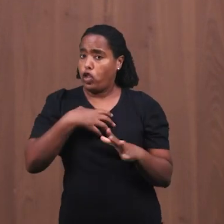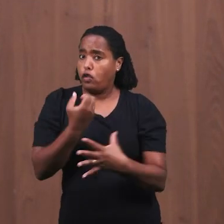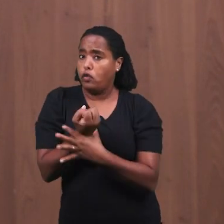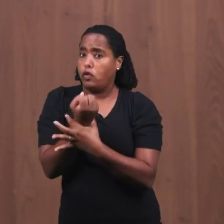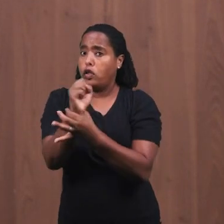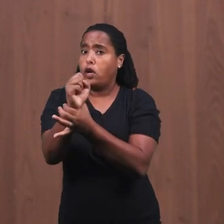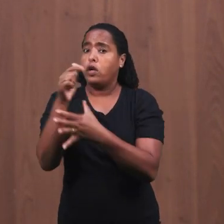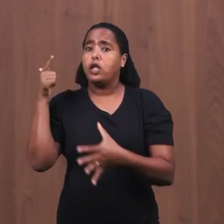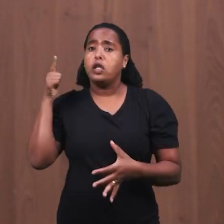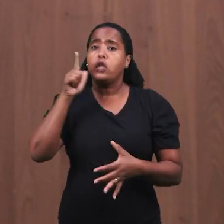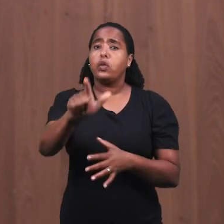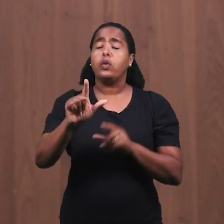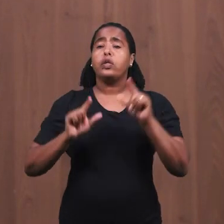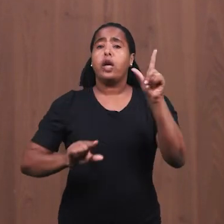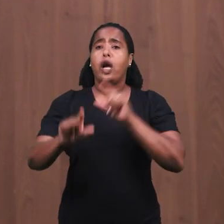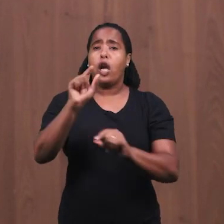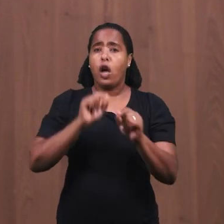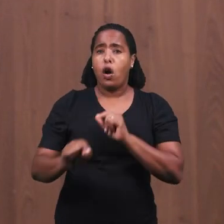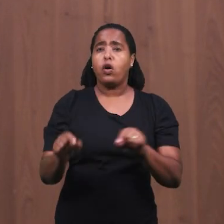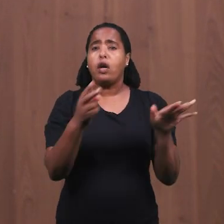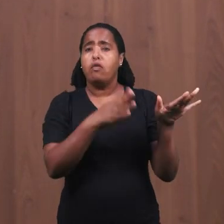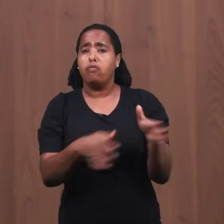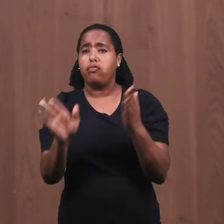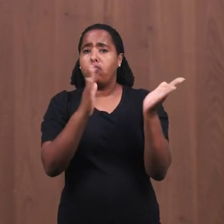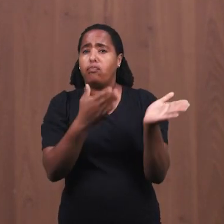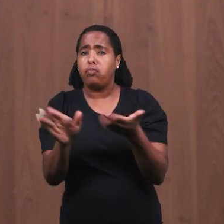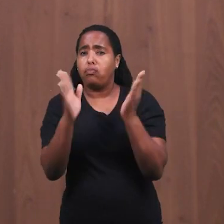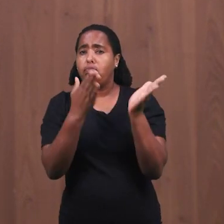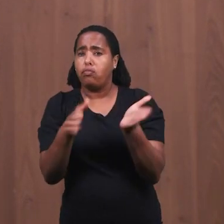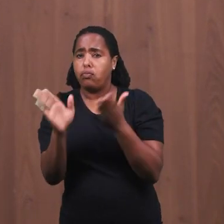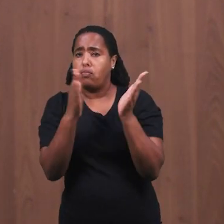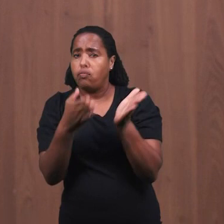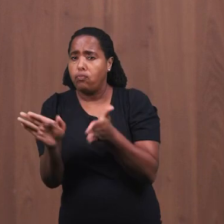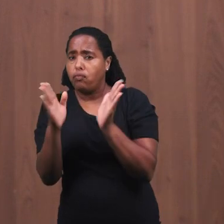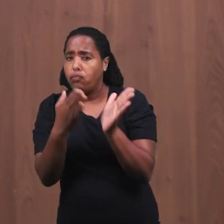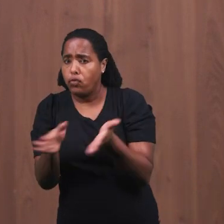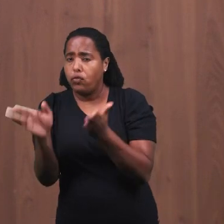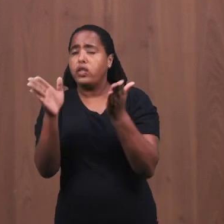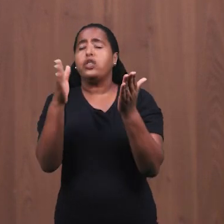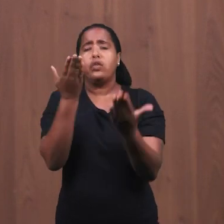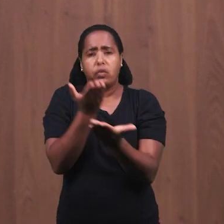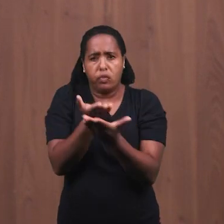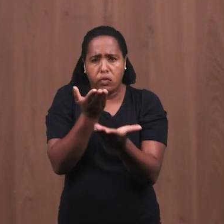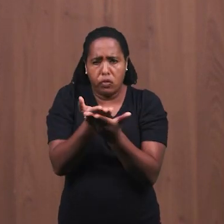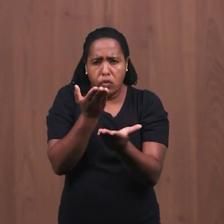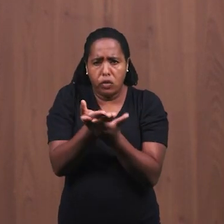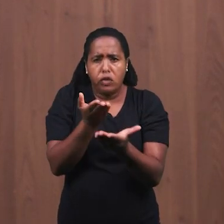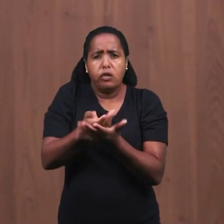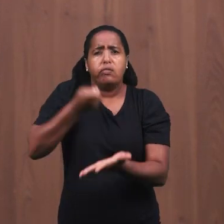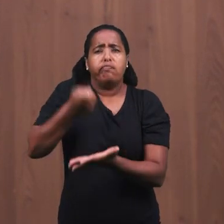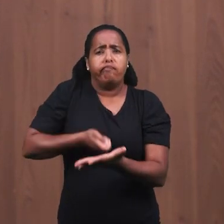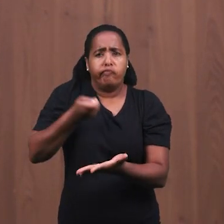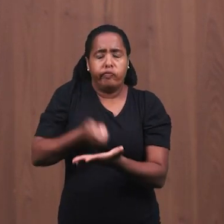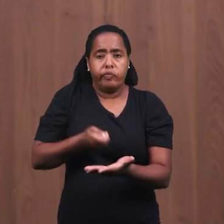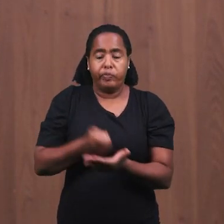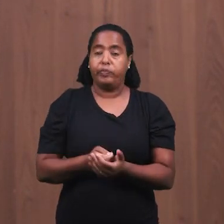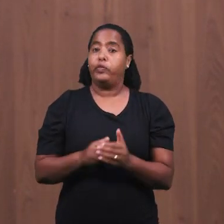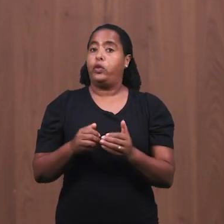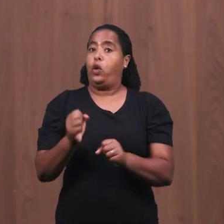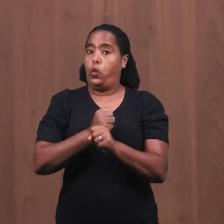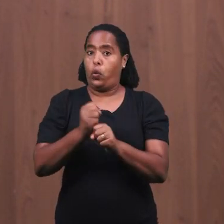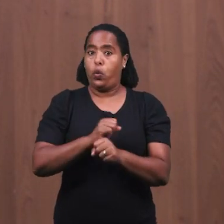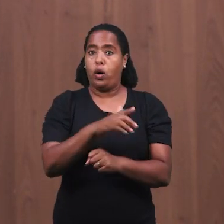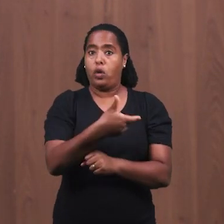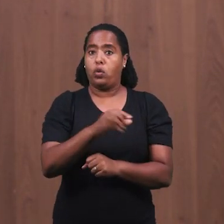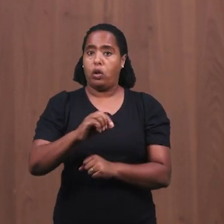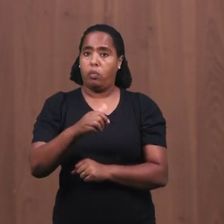de alcançar êxito é estudar diariamente, com regularidade e persistência. Neste ano de 2021,